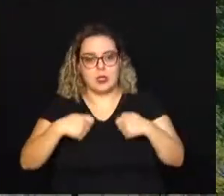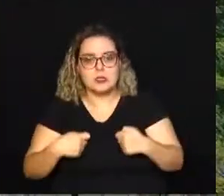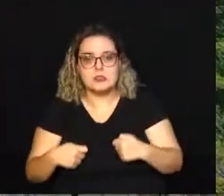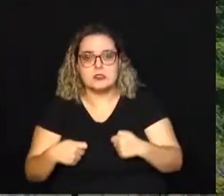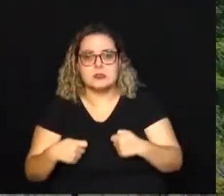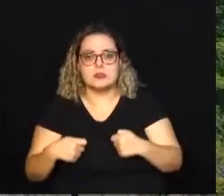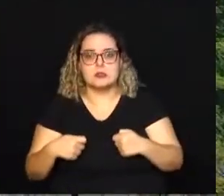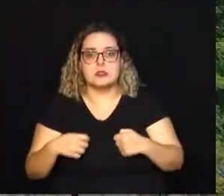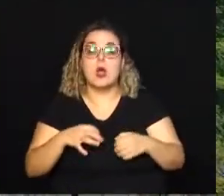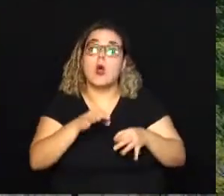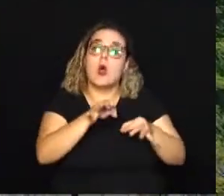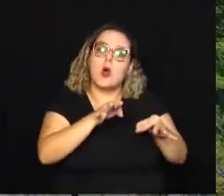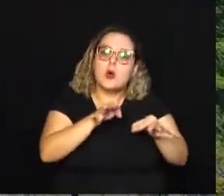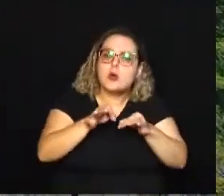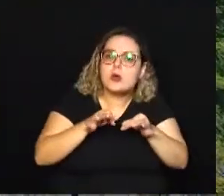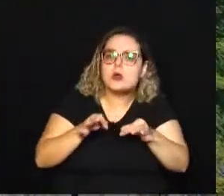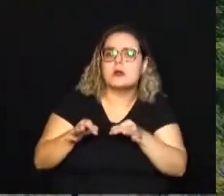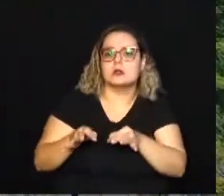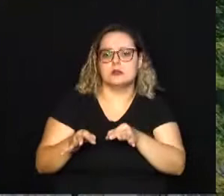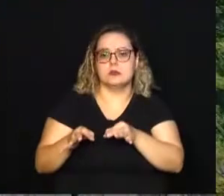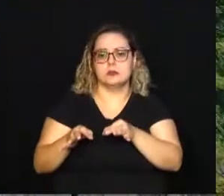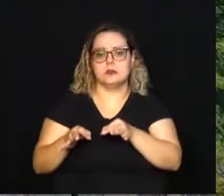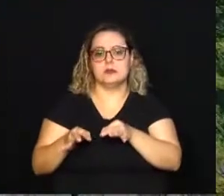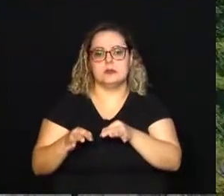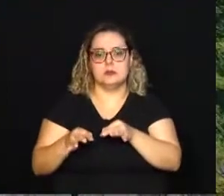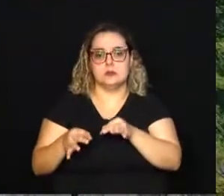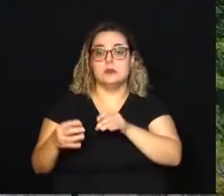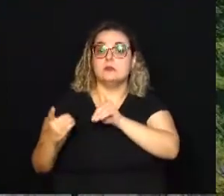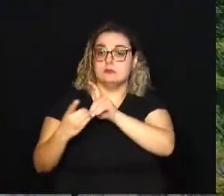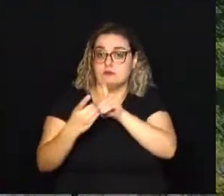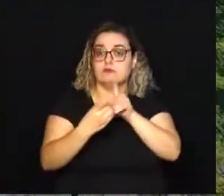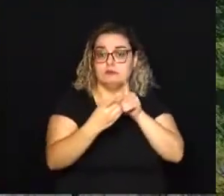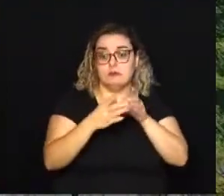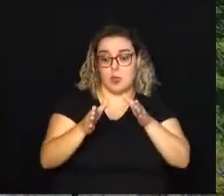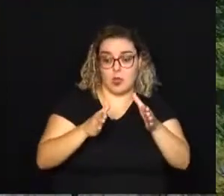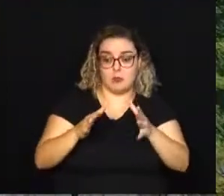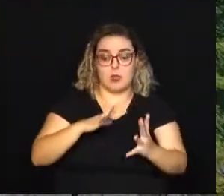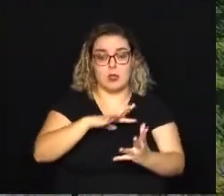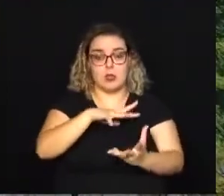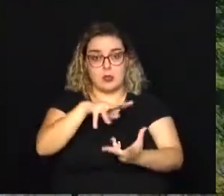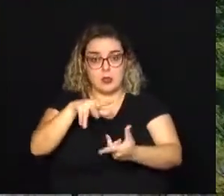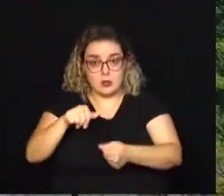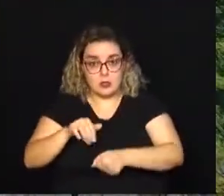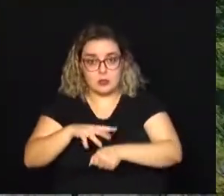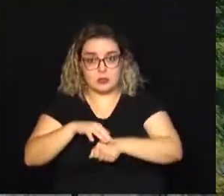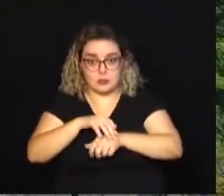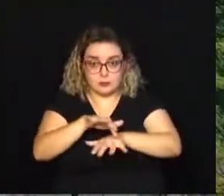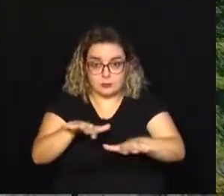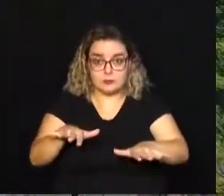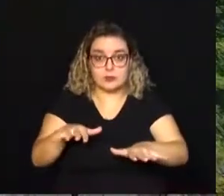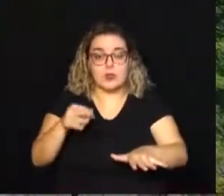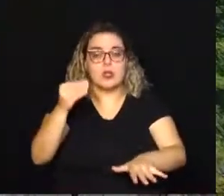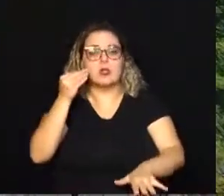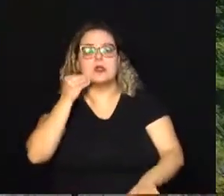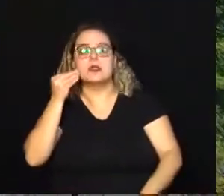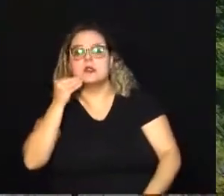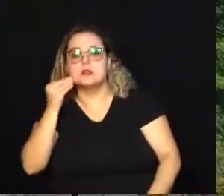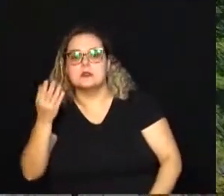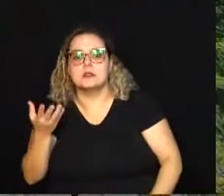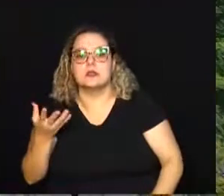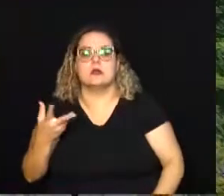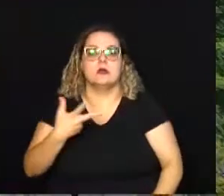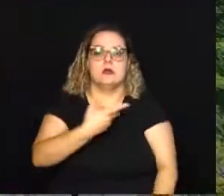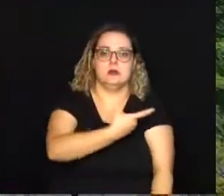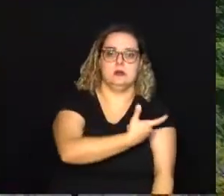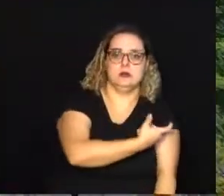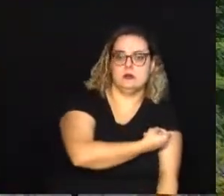medidas organizadas para atender nesse período da pandemia. Para além das questões da saúde, testagem,